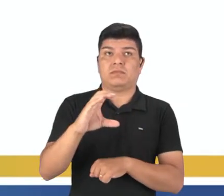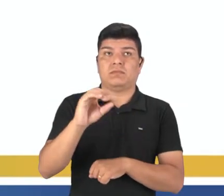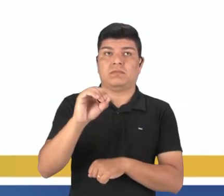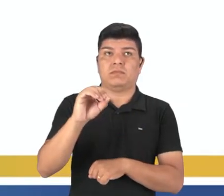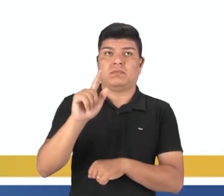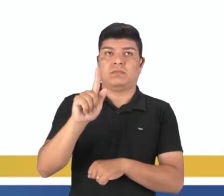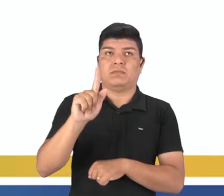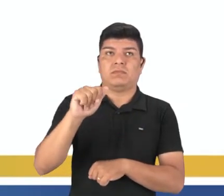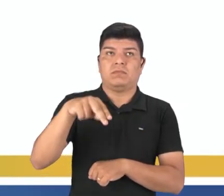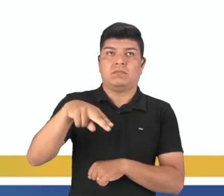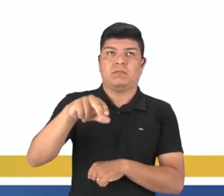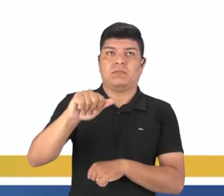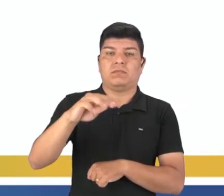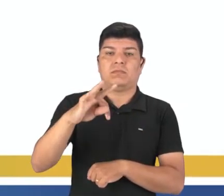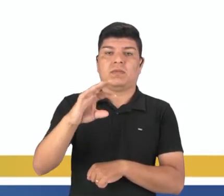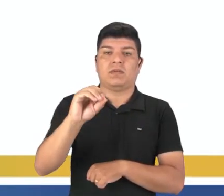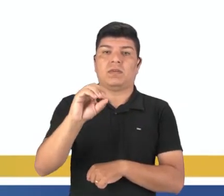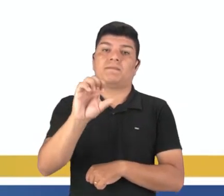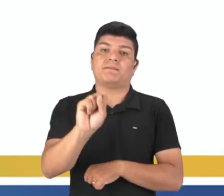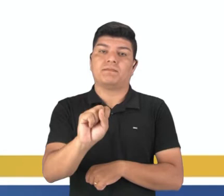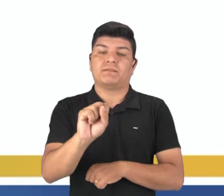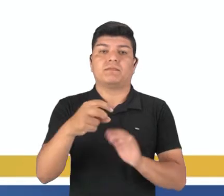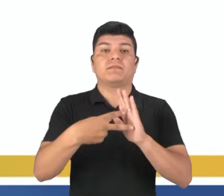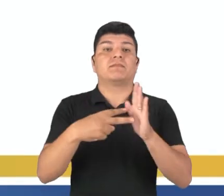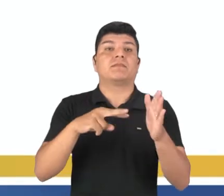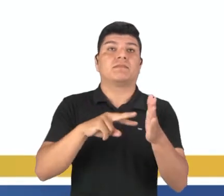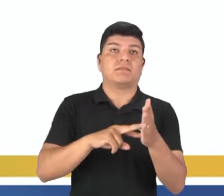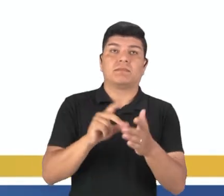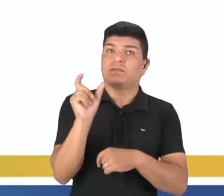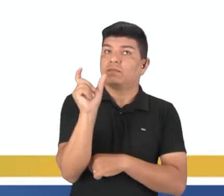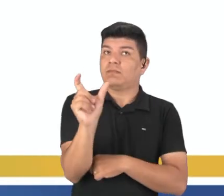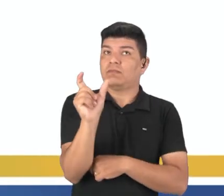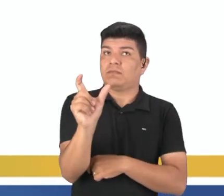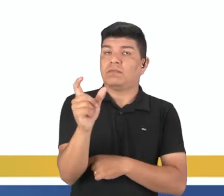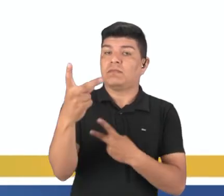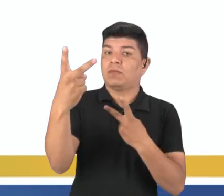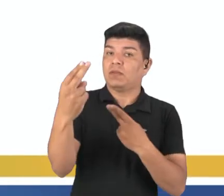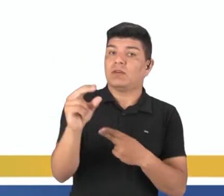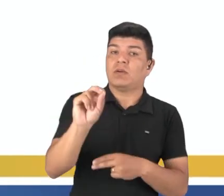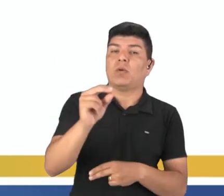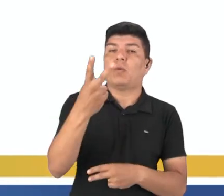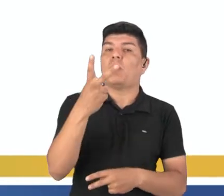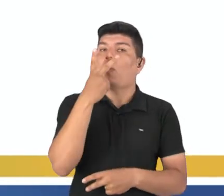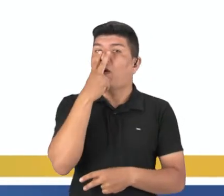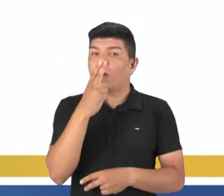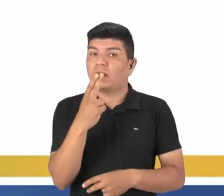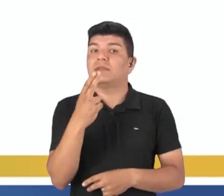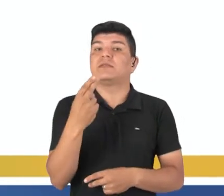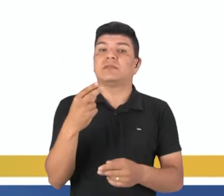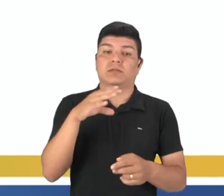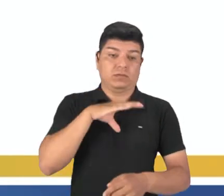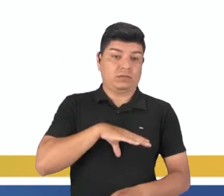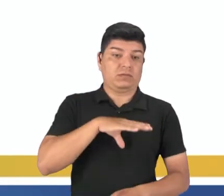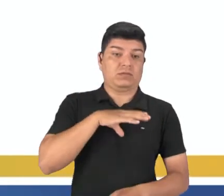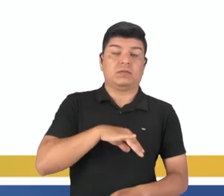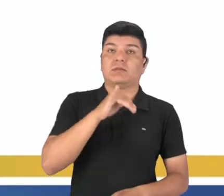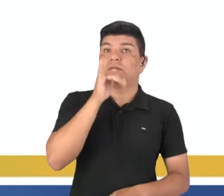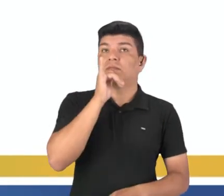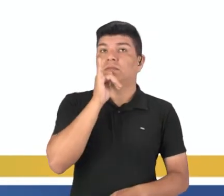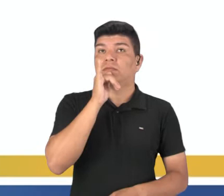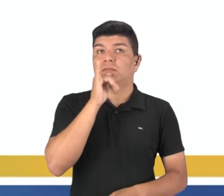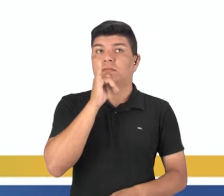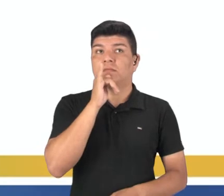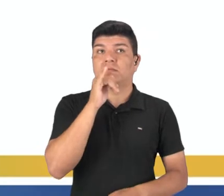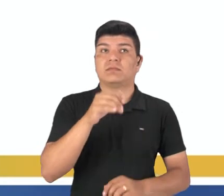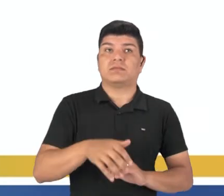a gente tem que ficar atento aos cognatos ok que são são aquelas palavras que são iguais ou muito parecidos com o português por exemplo